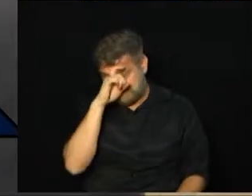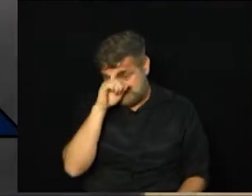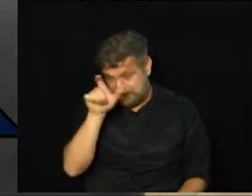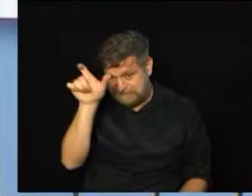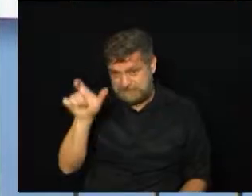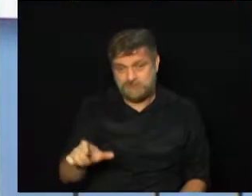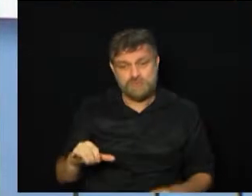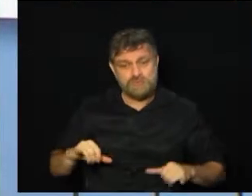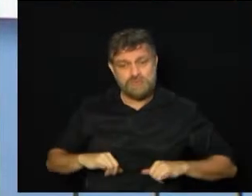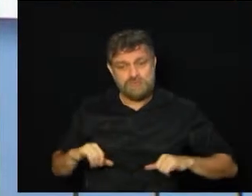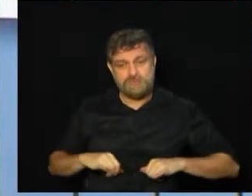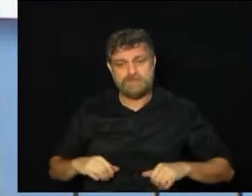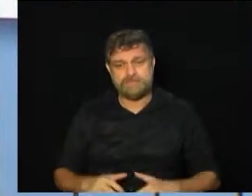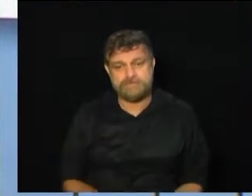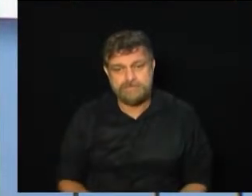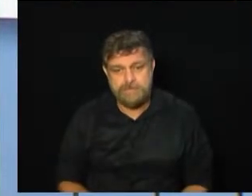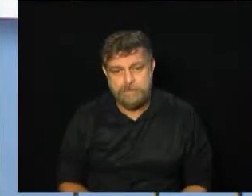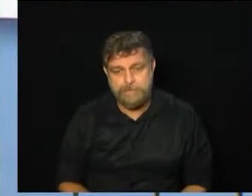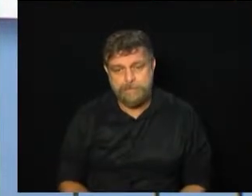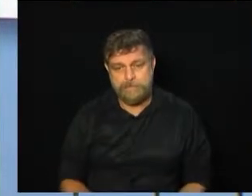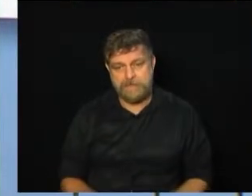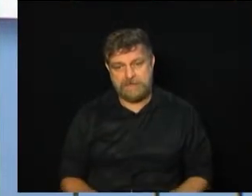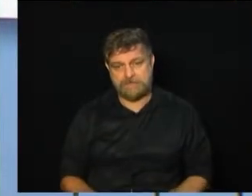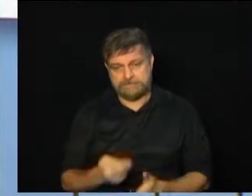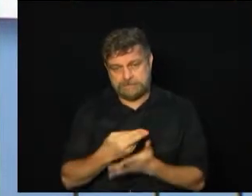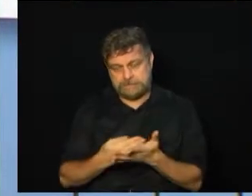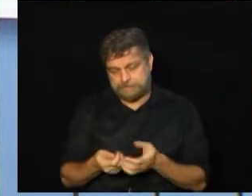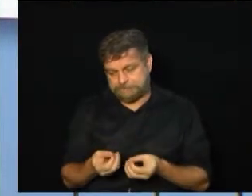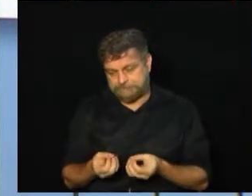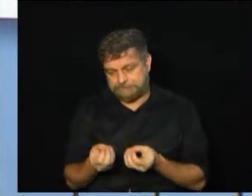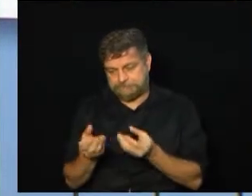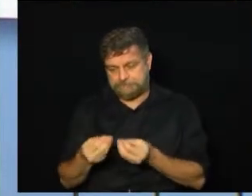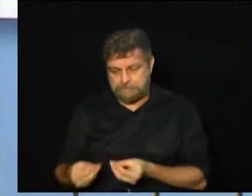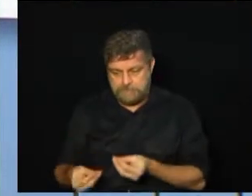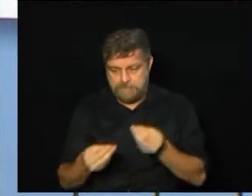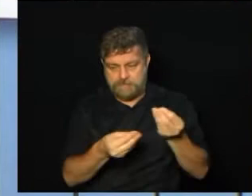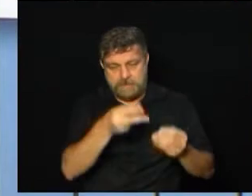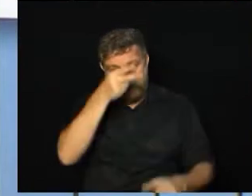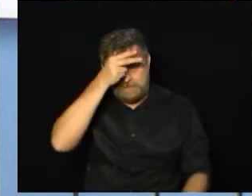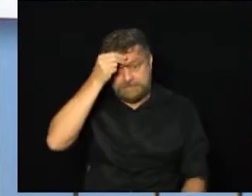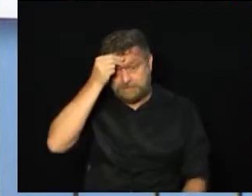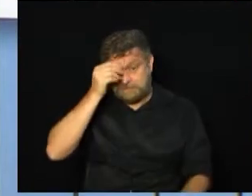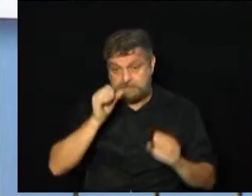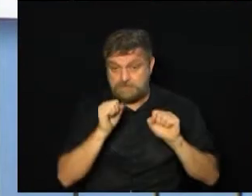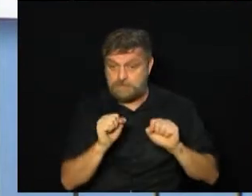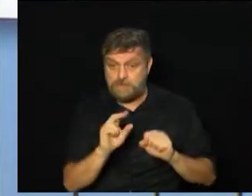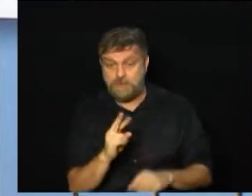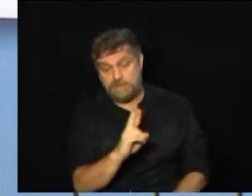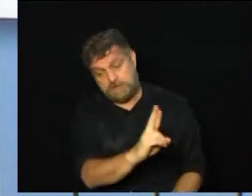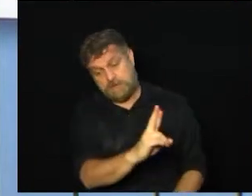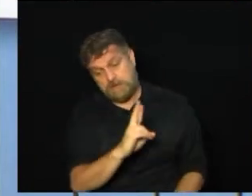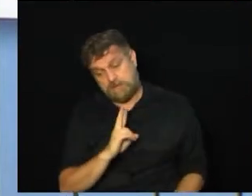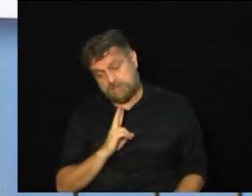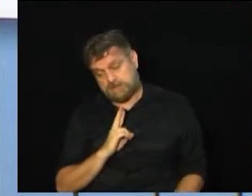eles. As indicações são encaminhadas ao prefeito, que pode ou não acatar o pedido. Mirna